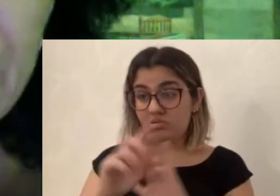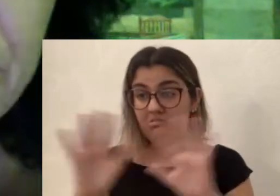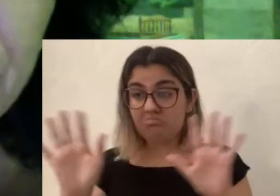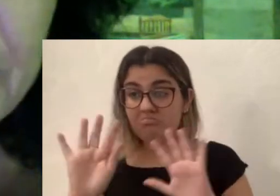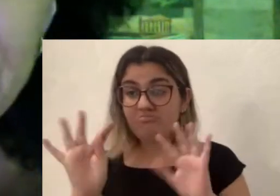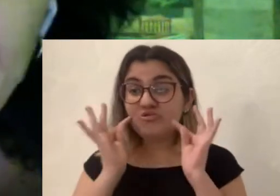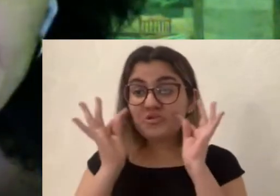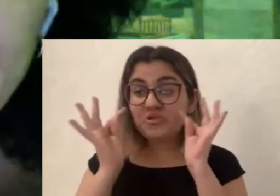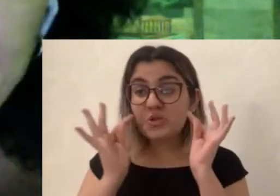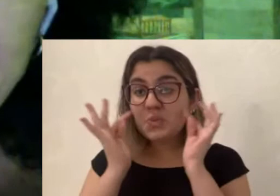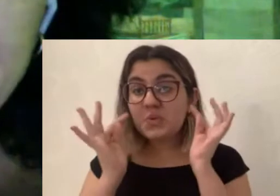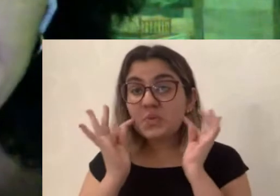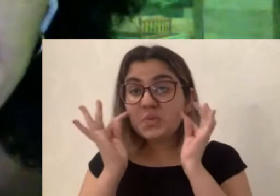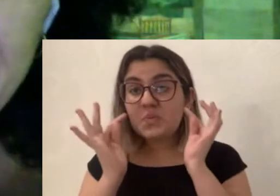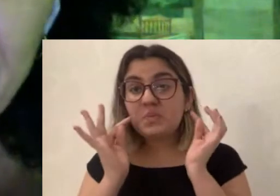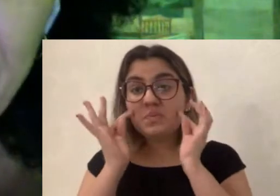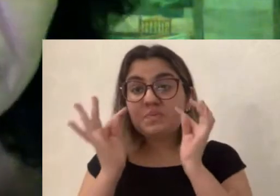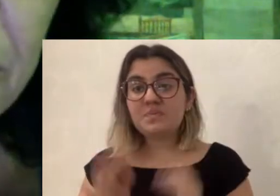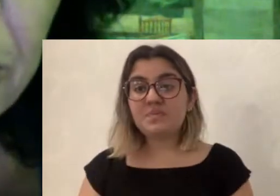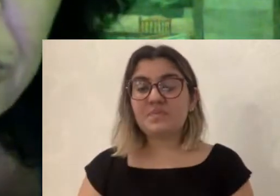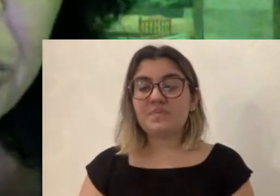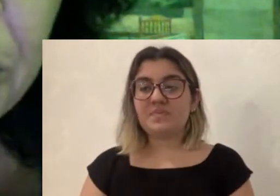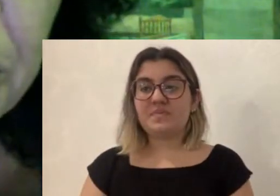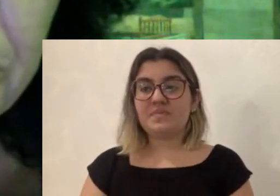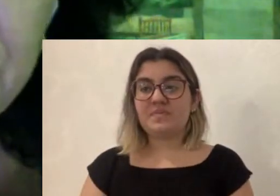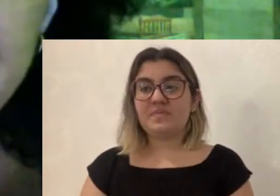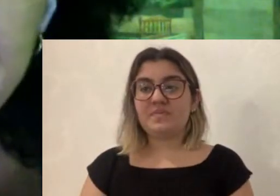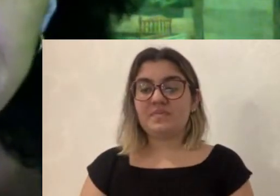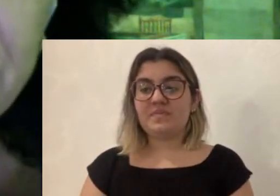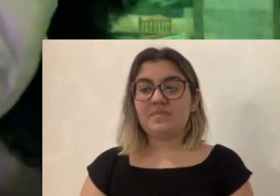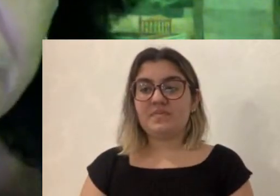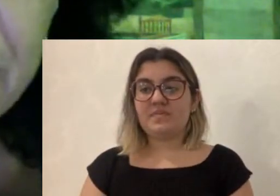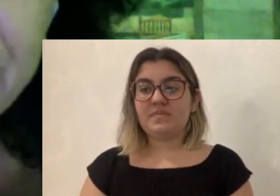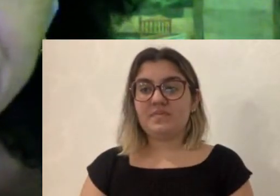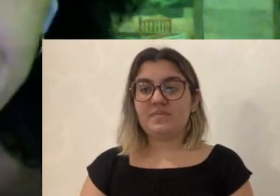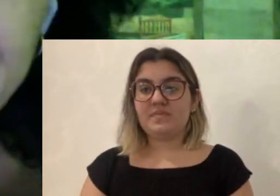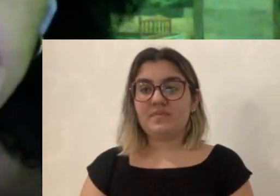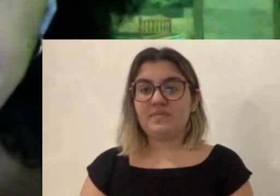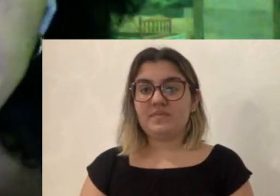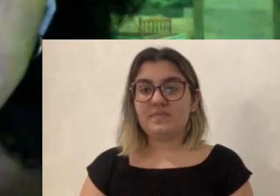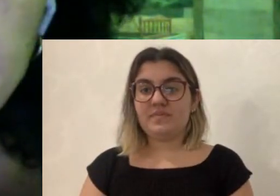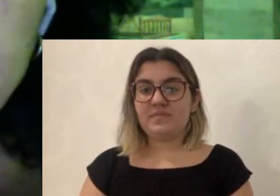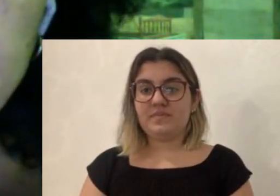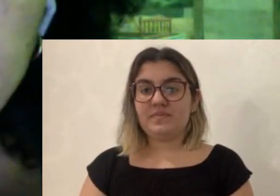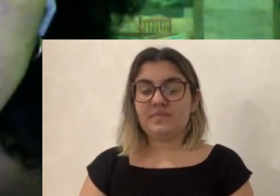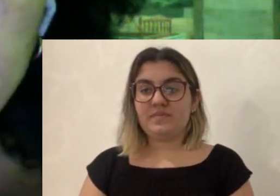Alguém gostaria de fazer pergunta? Pelo jeito, não. Ou estão muito tímidos?